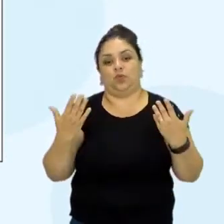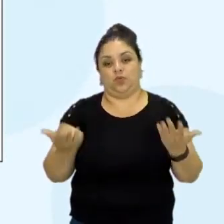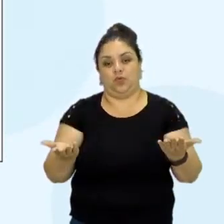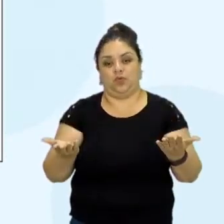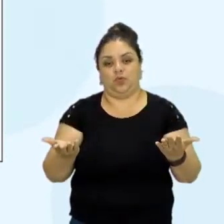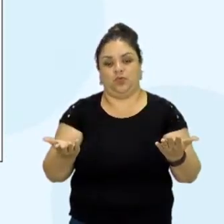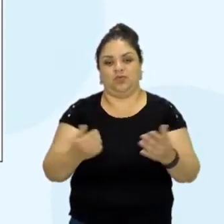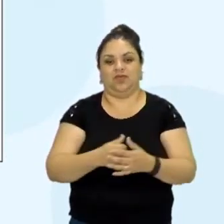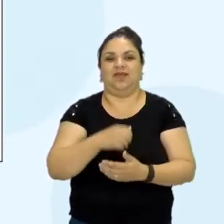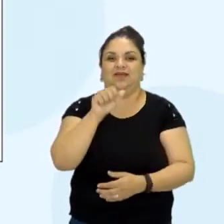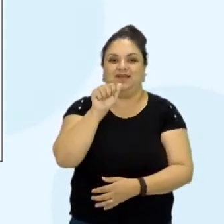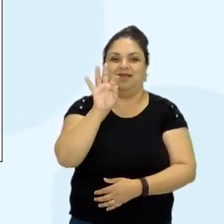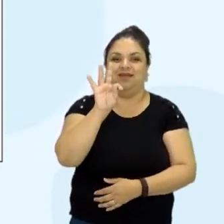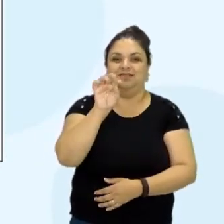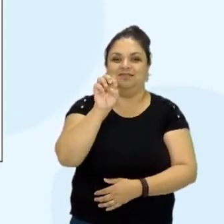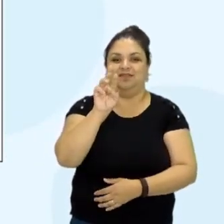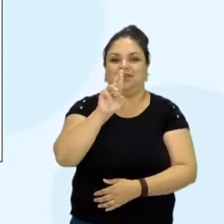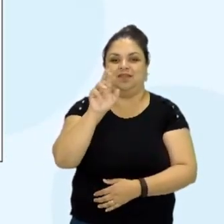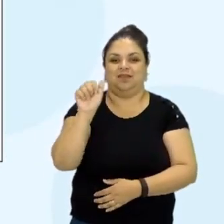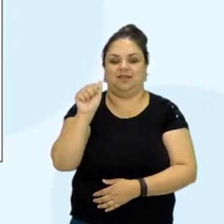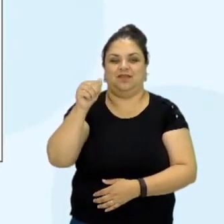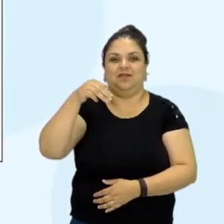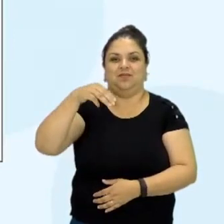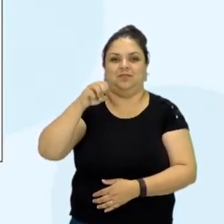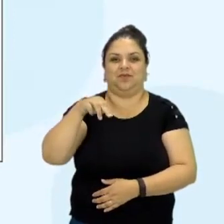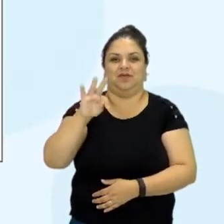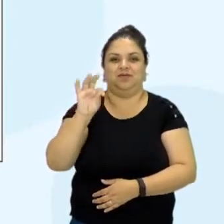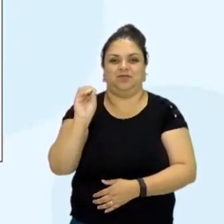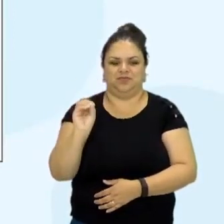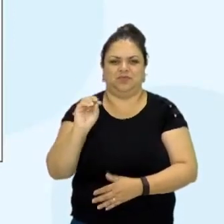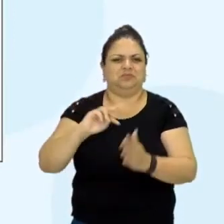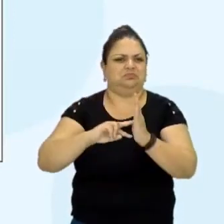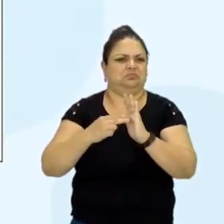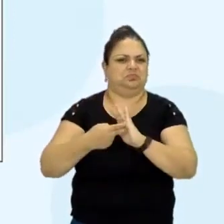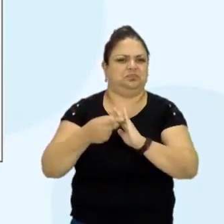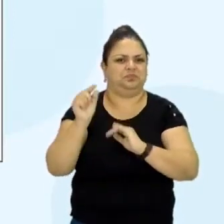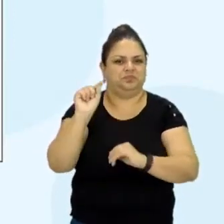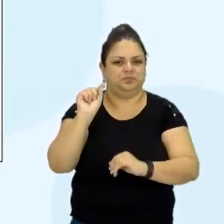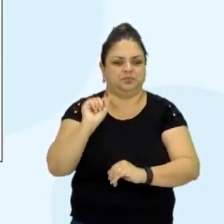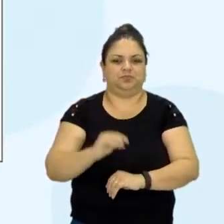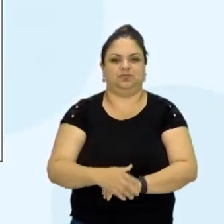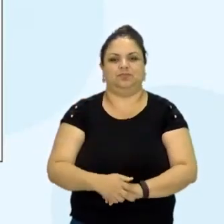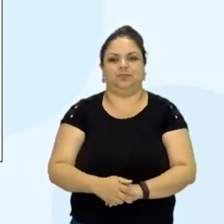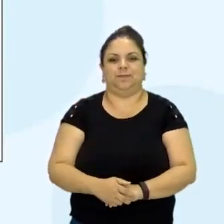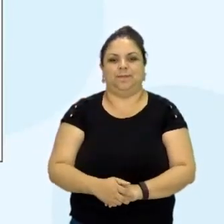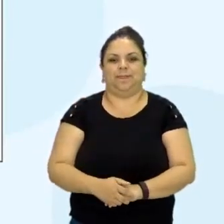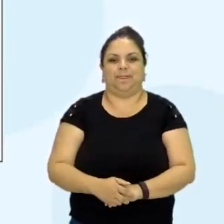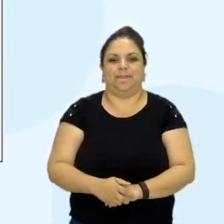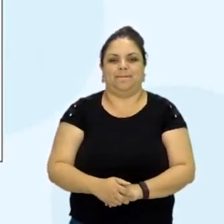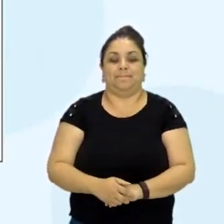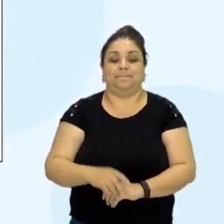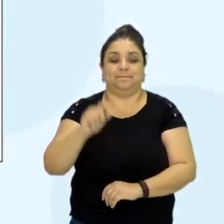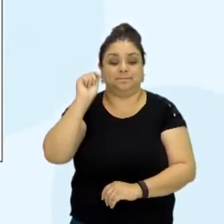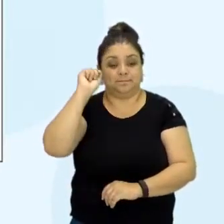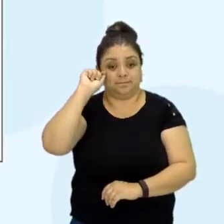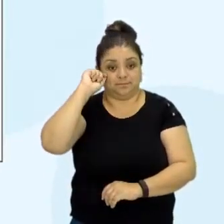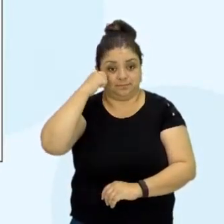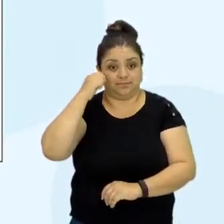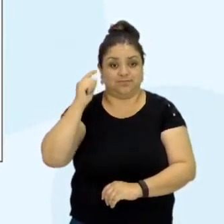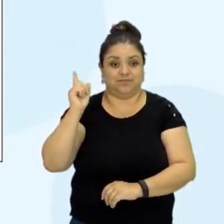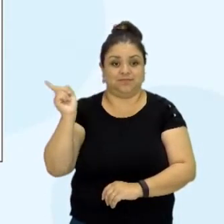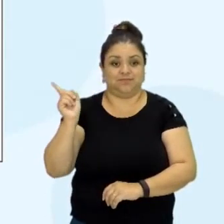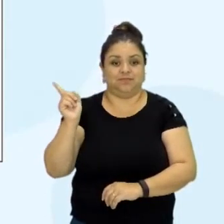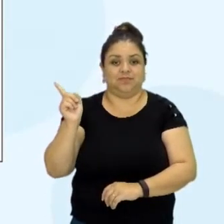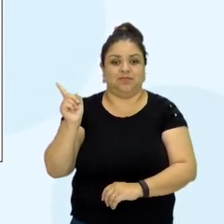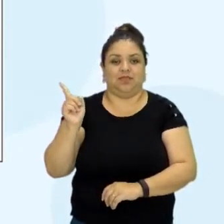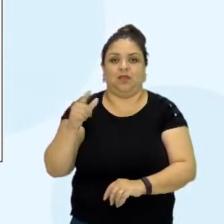aterramento. Eu vou colocar aqui, né, o ou aterramento. O que isso significa? O preto, ele normalmente não